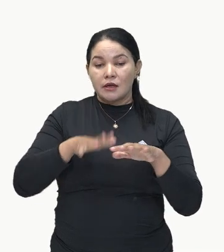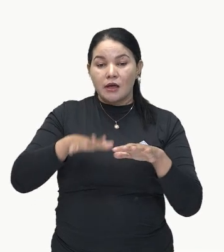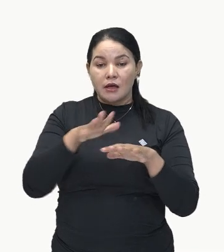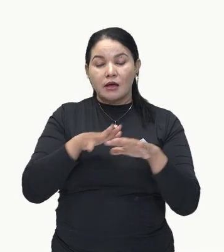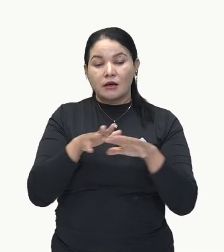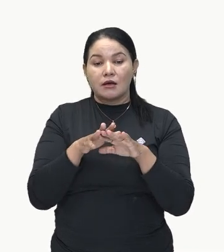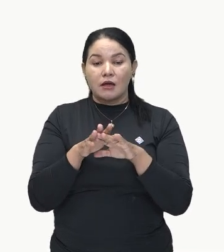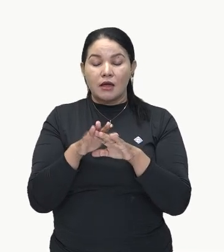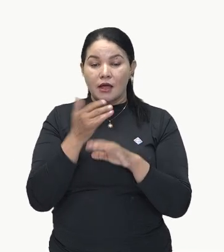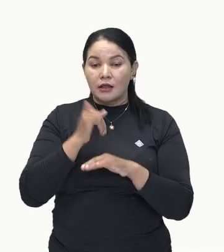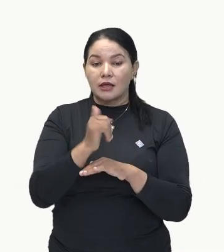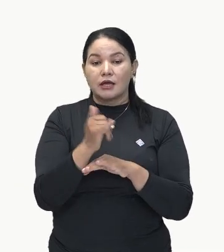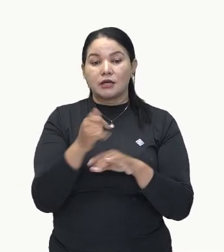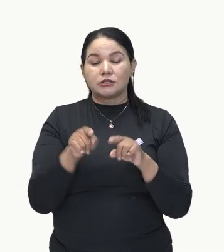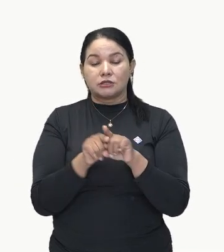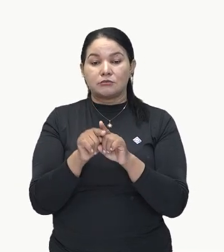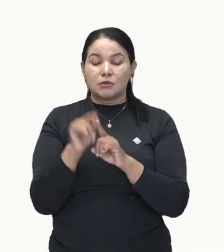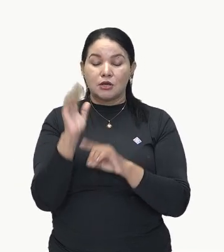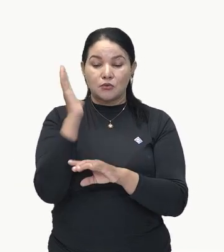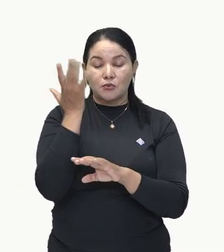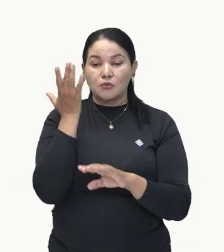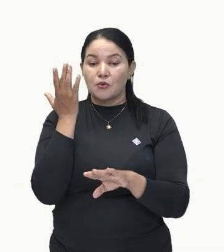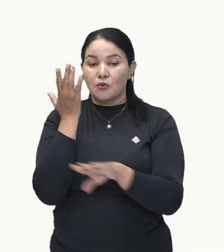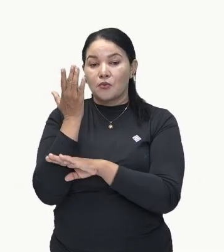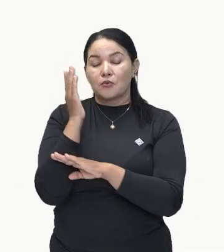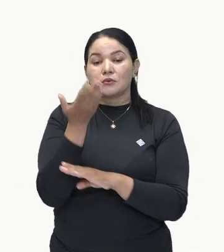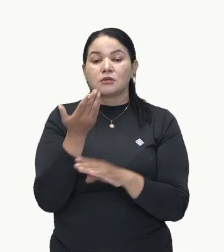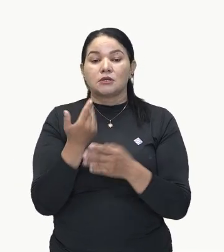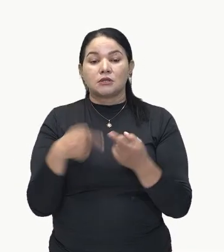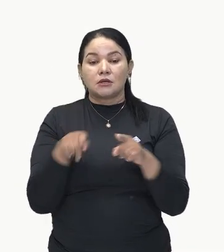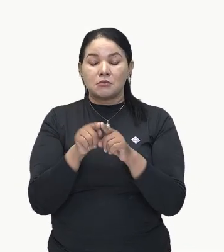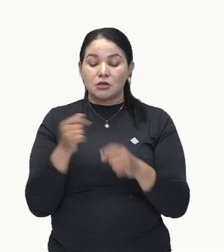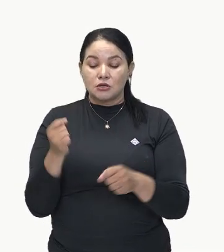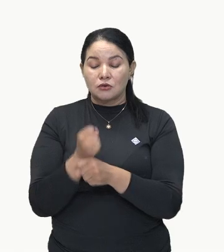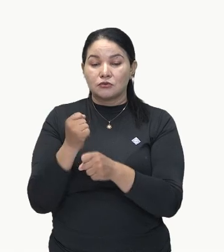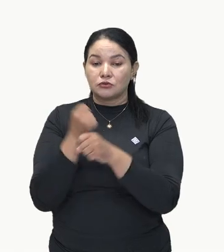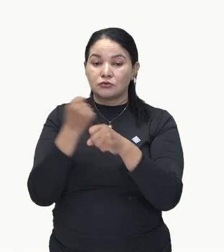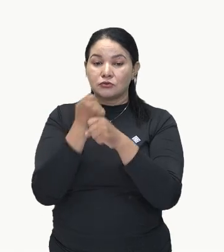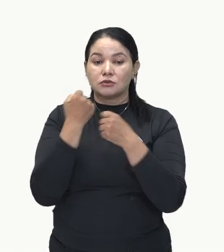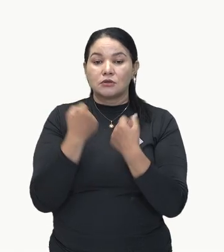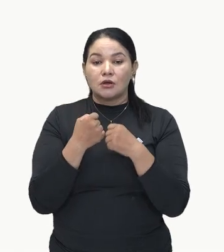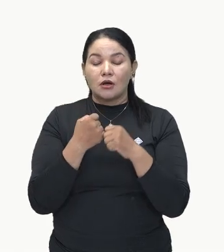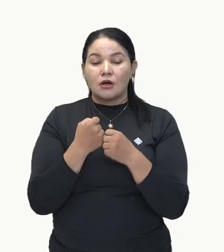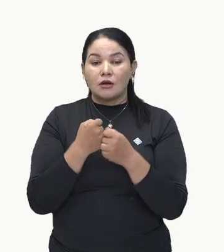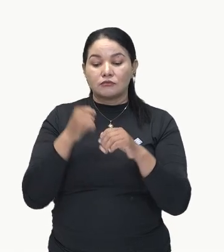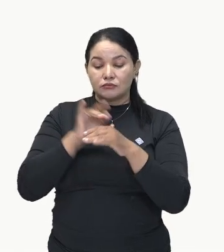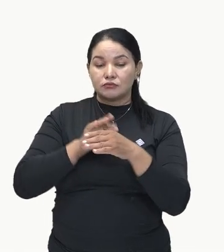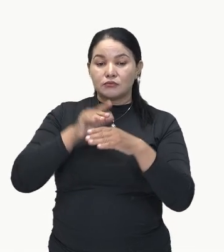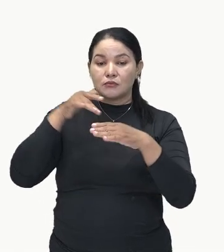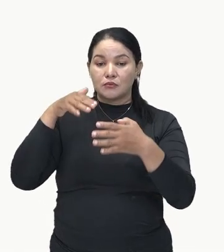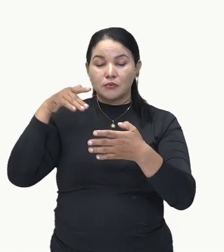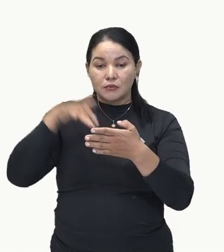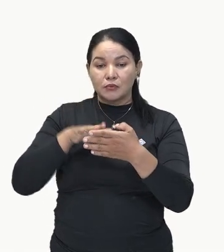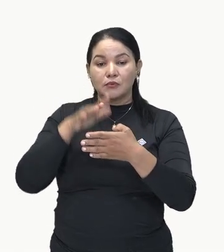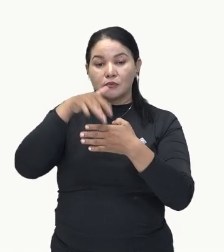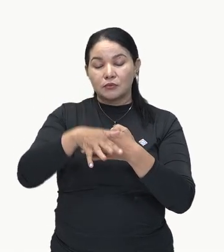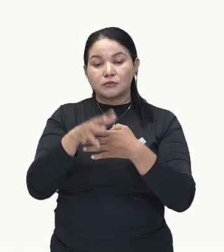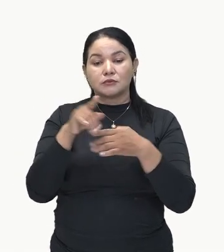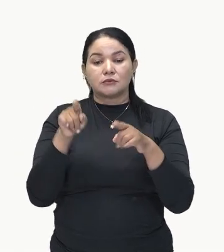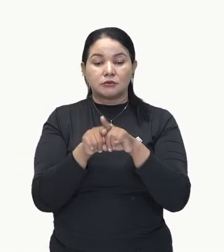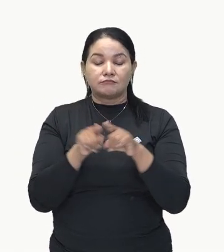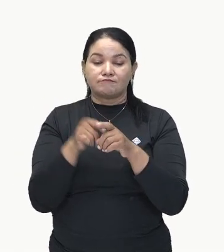extração ali de madeira e papel, da construção naval, das siderúrgicas, das petroquímicas. Então, realmente é